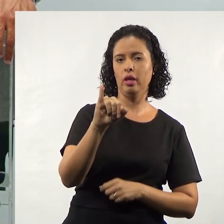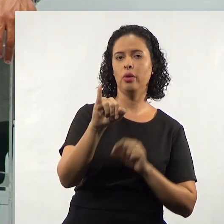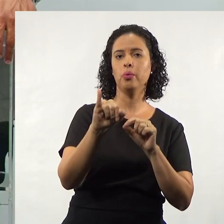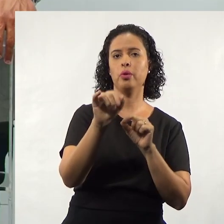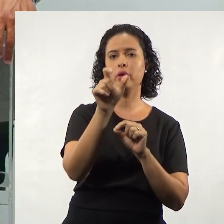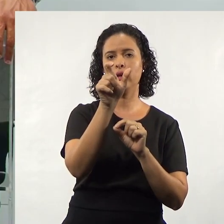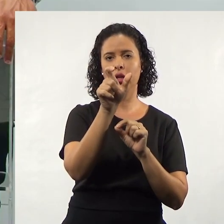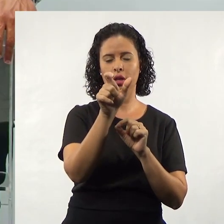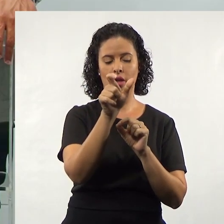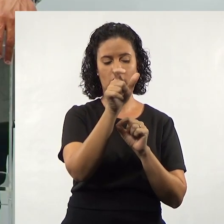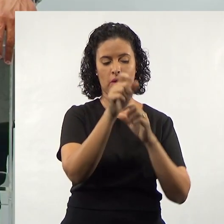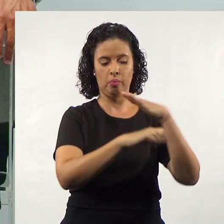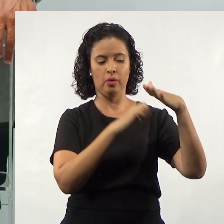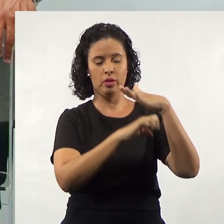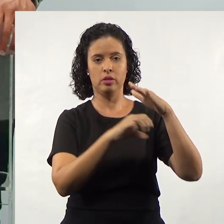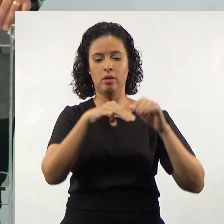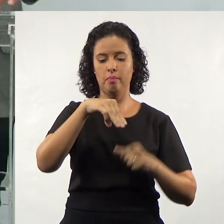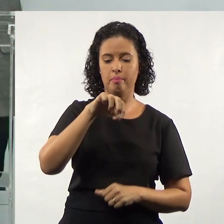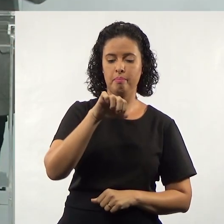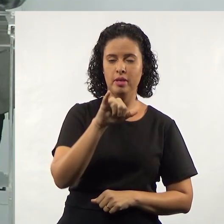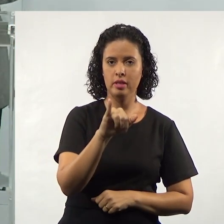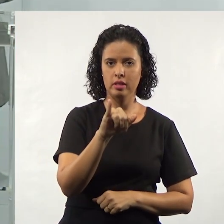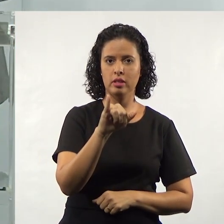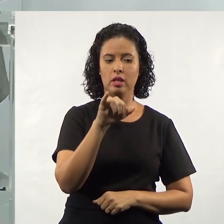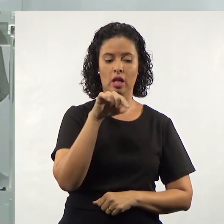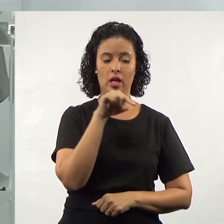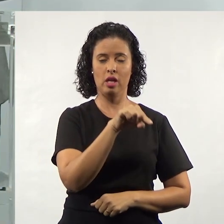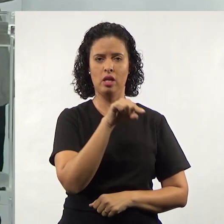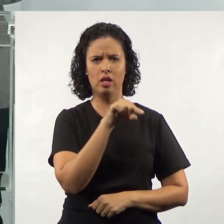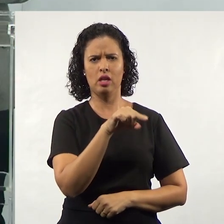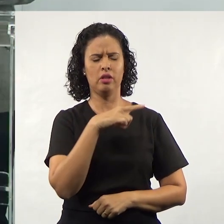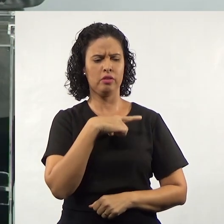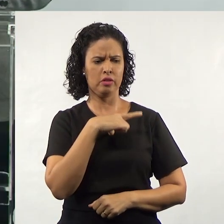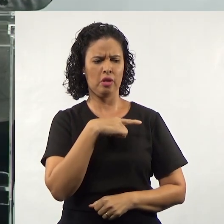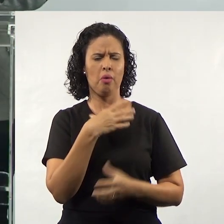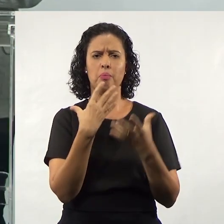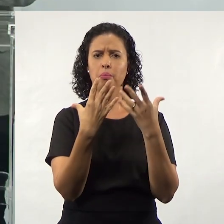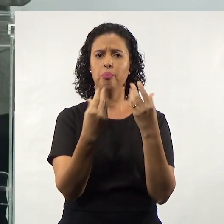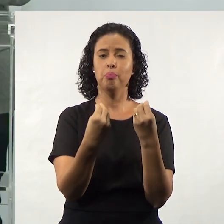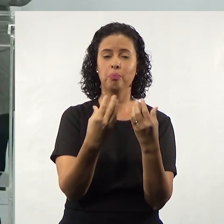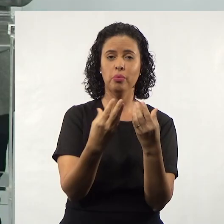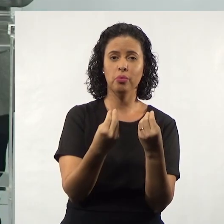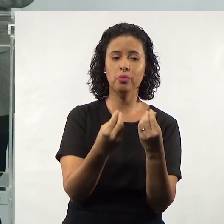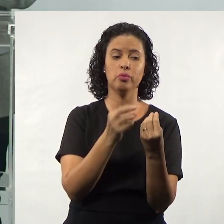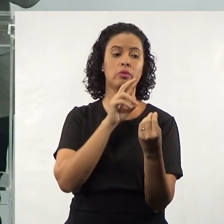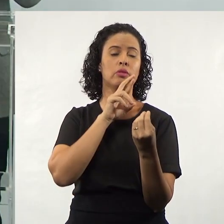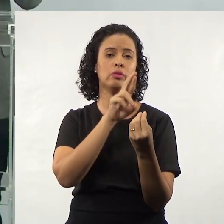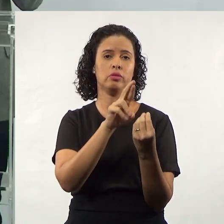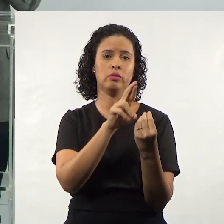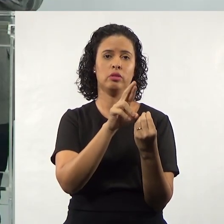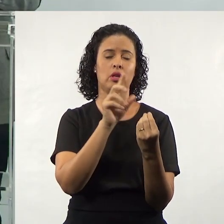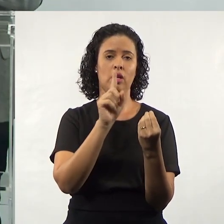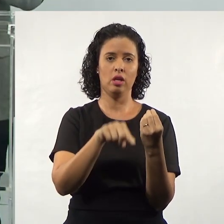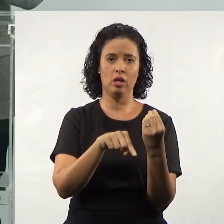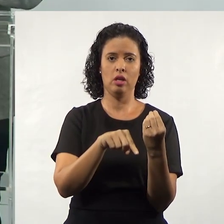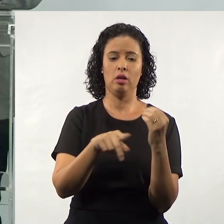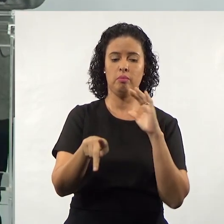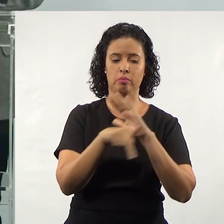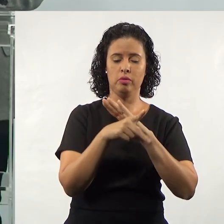empresa é aquela que traz muito, tá? Muito dos seus resultados para o